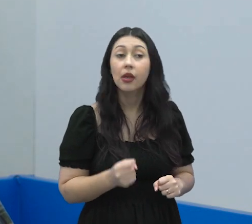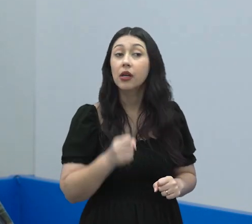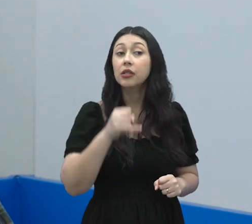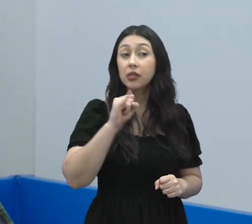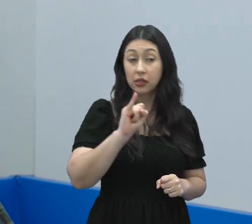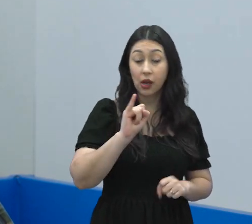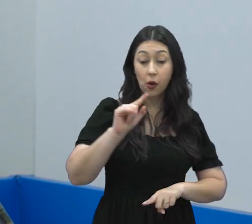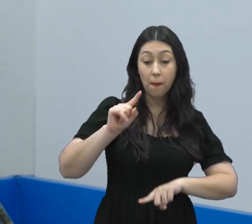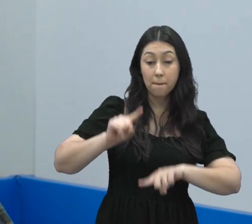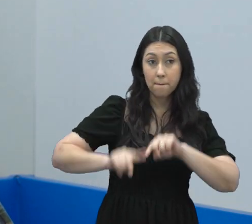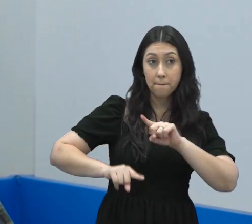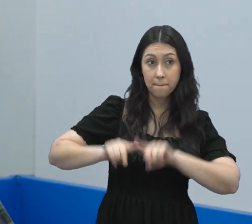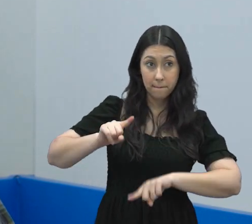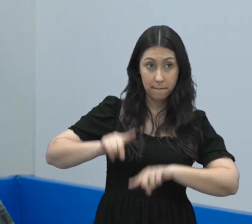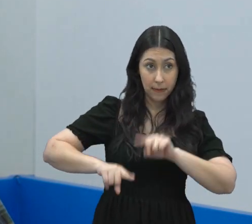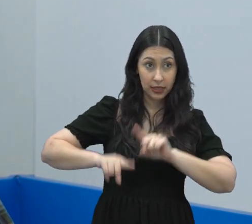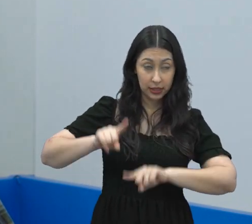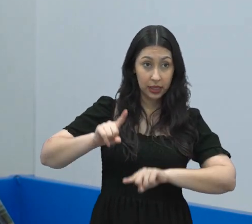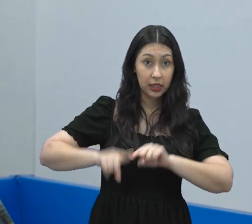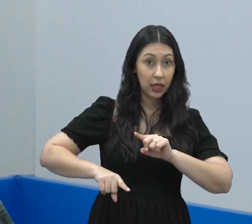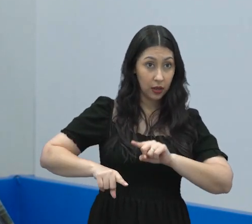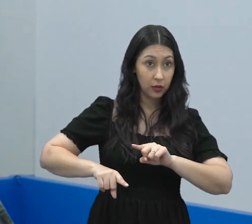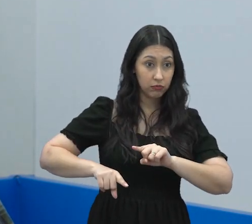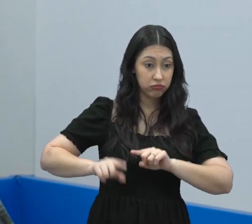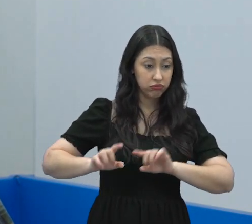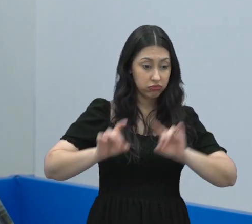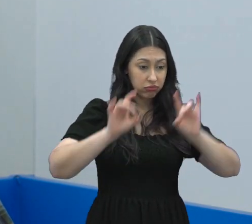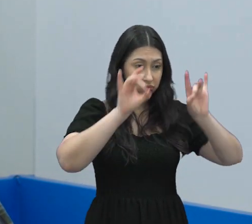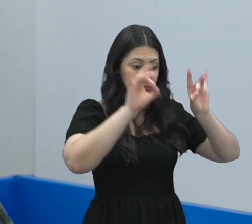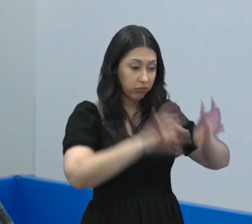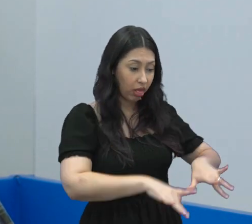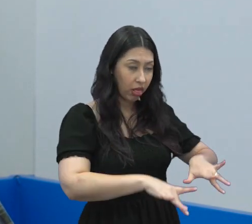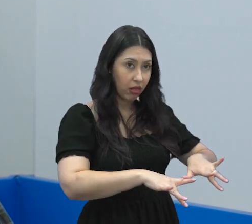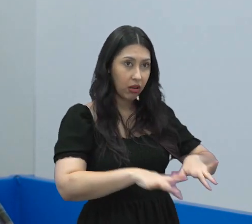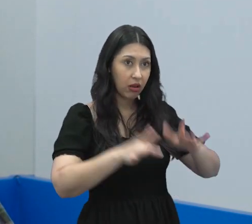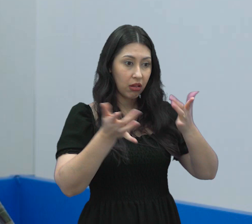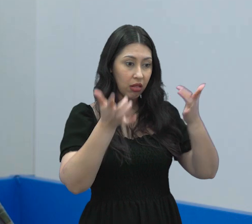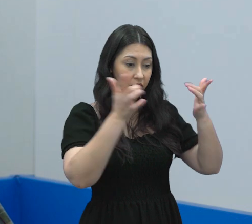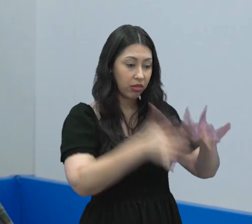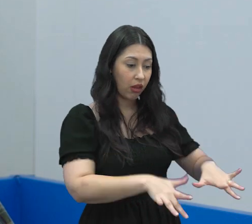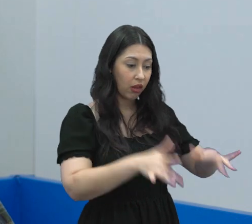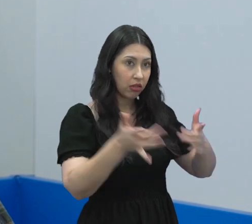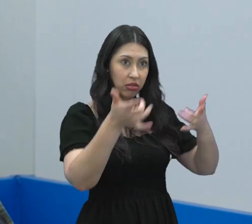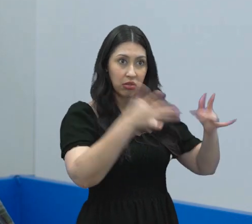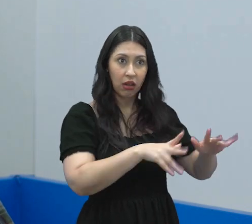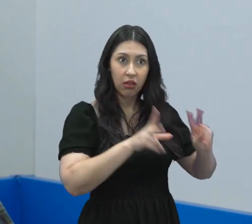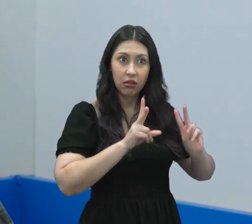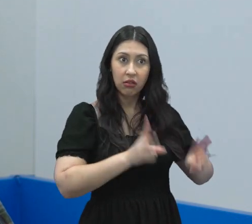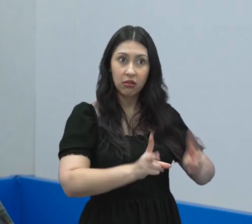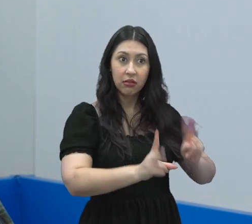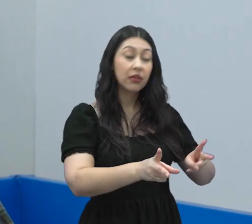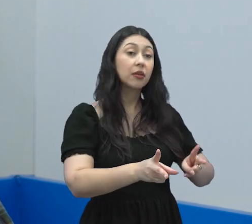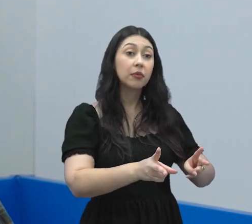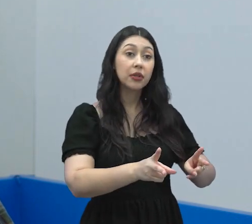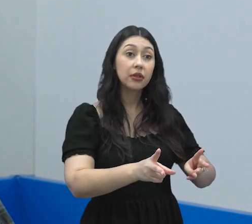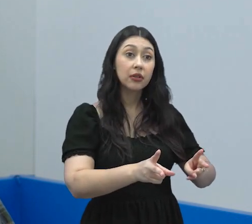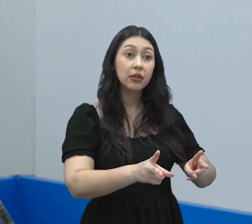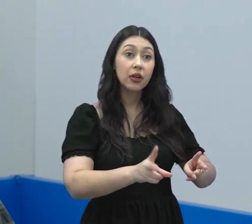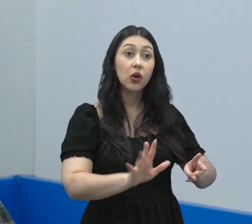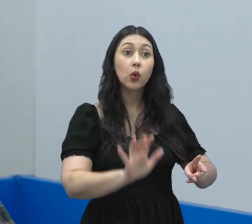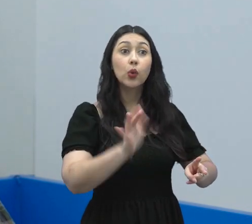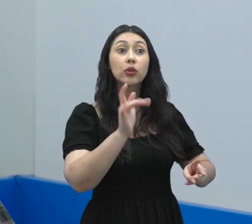Porque se o produto for descartável sempre, ele vai